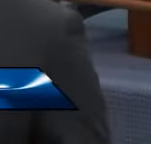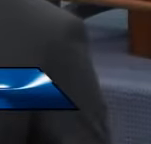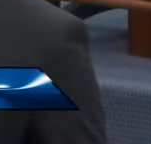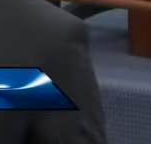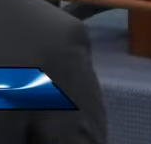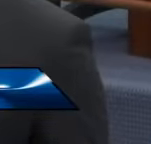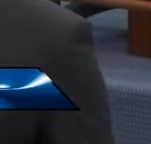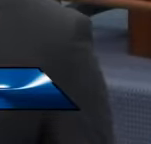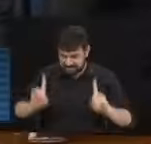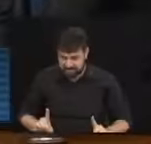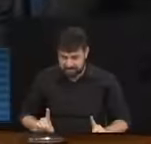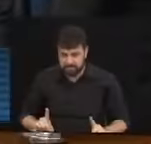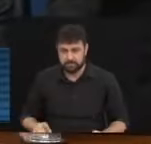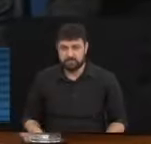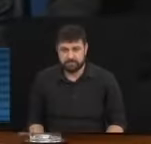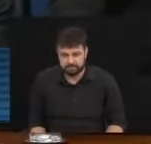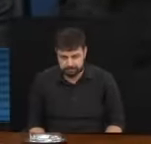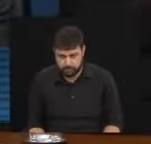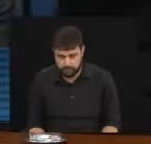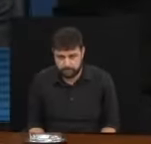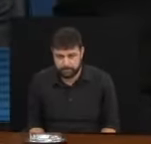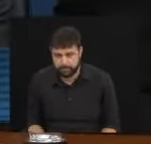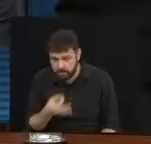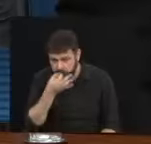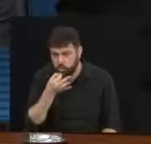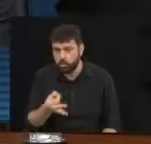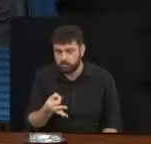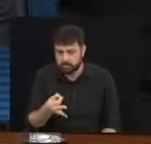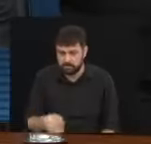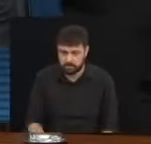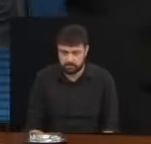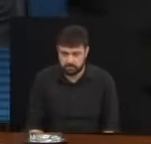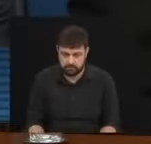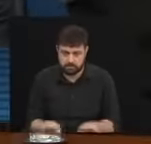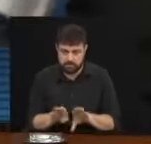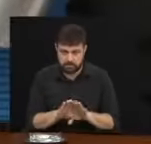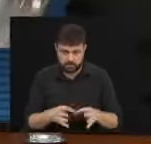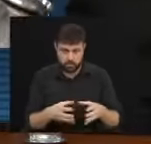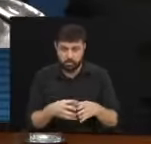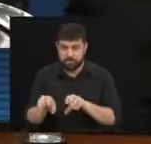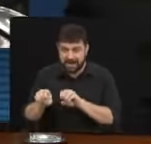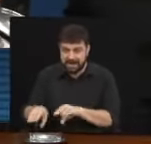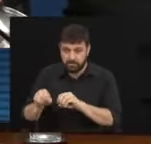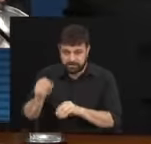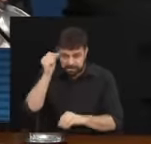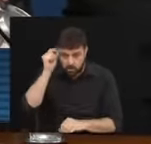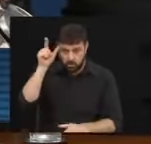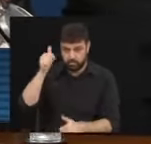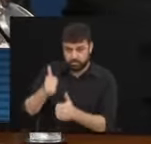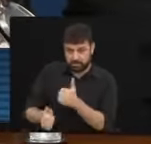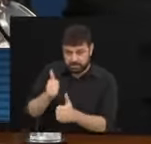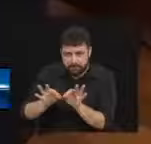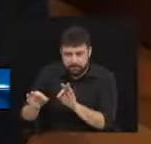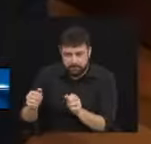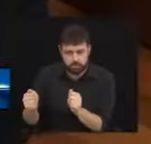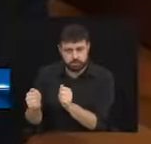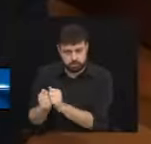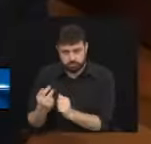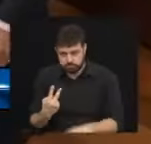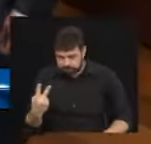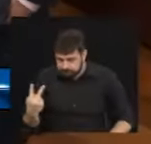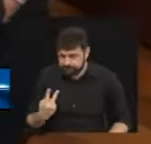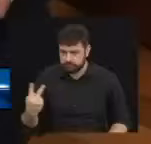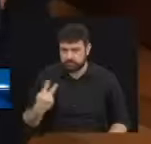problema de surdez. Durante a votação da proposta, os parlamentares utilizaram parte da discussão para reiterar o apoio ao projeto.